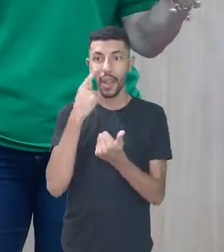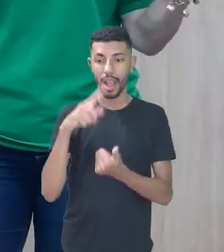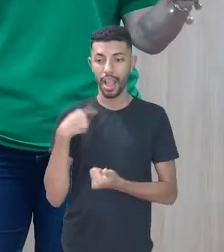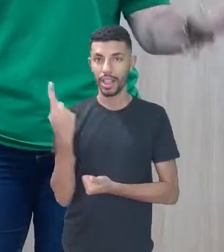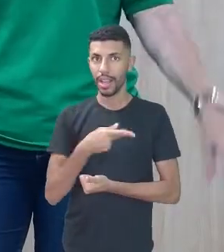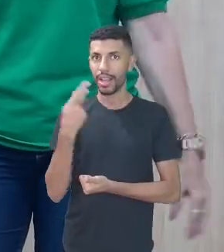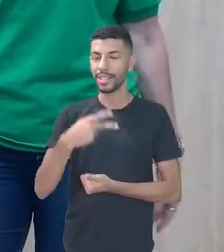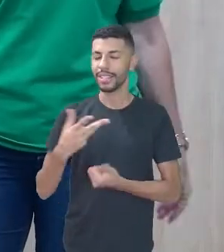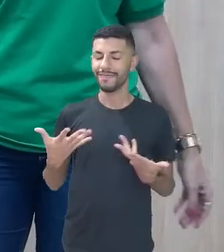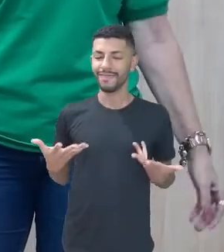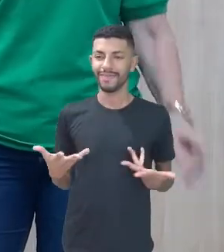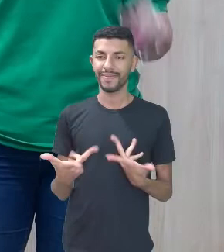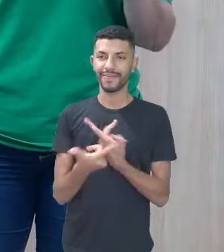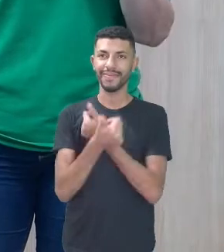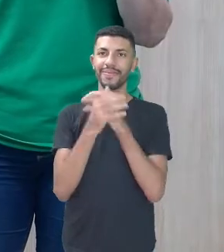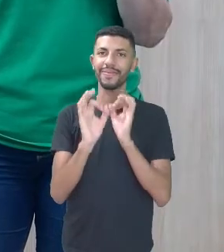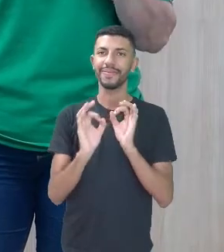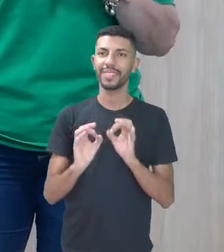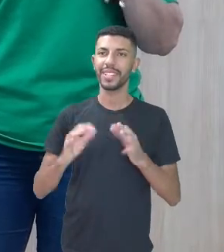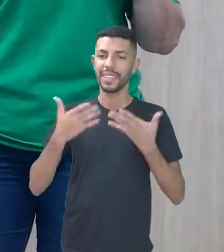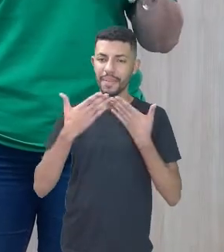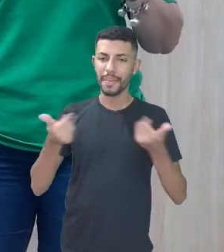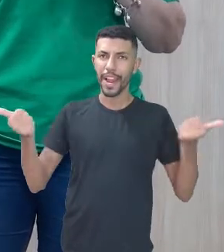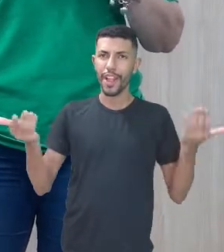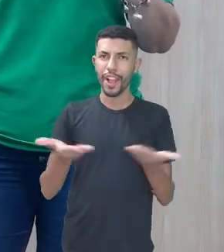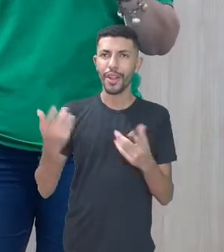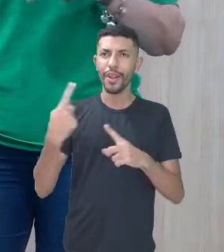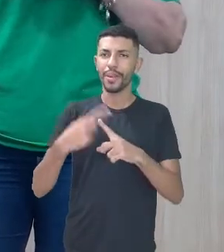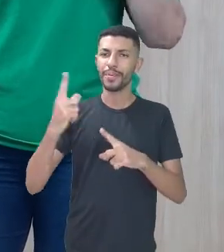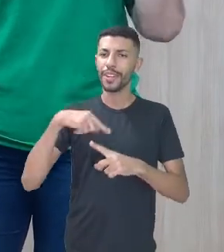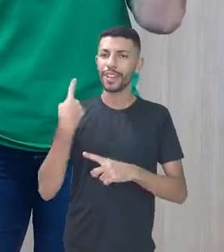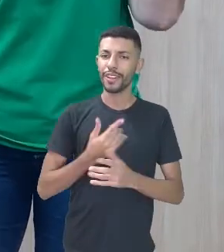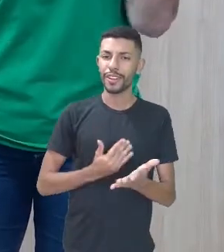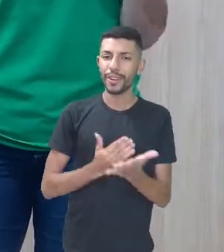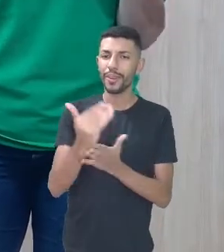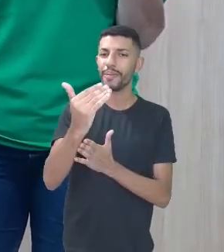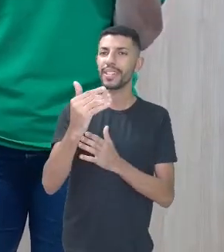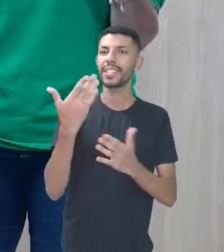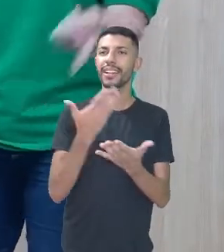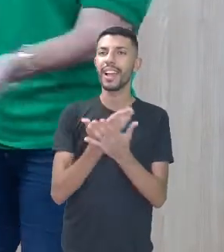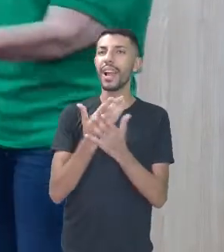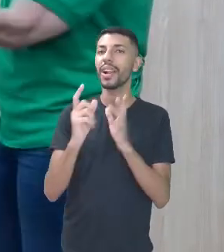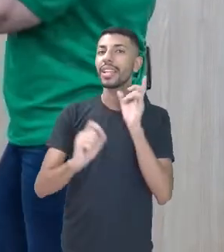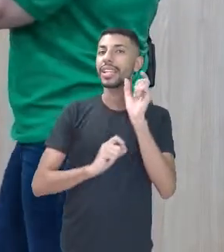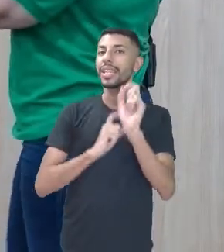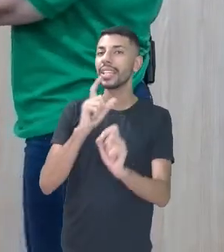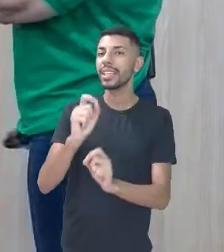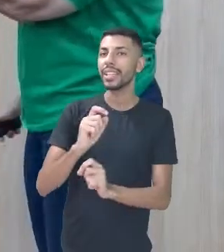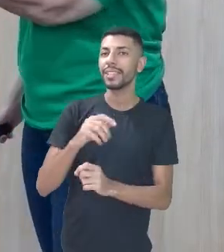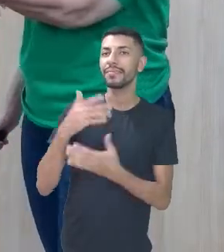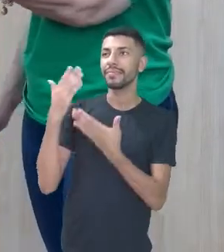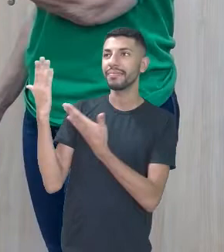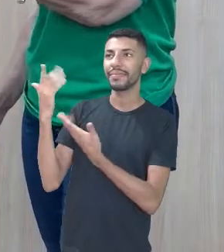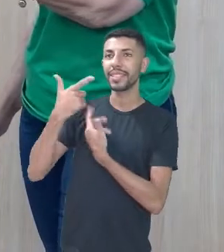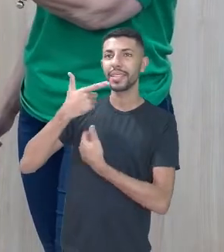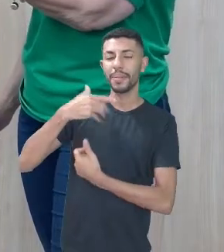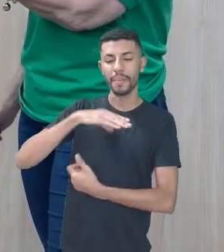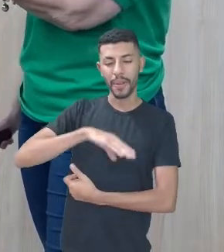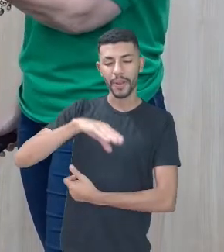tudo maravilhoso. E vai ficar melhor ainda porque nós estamos iniciando mais uma aula de quê? De